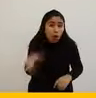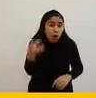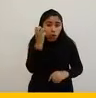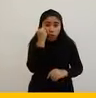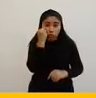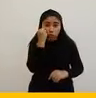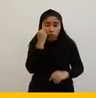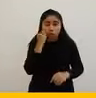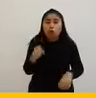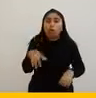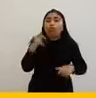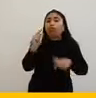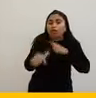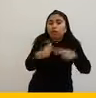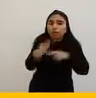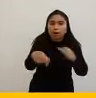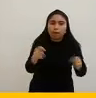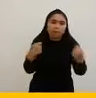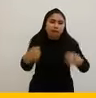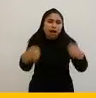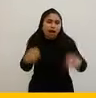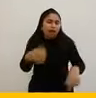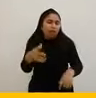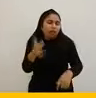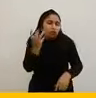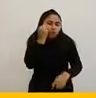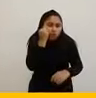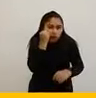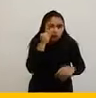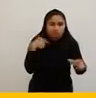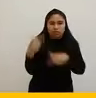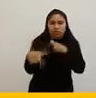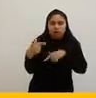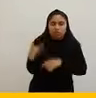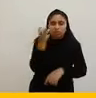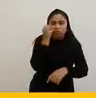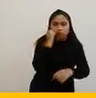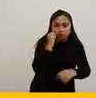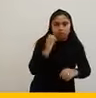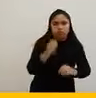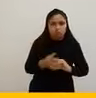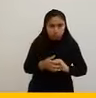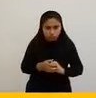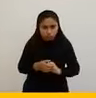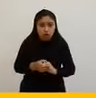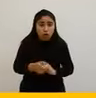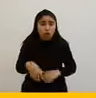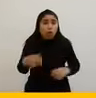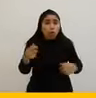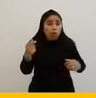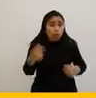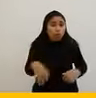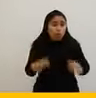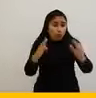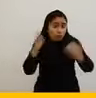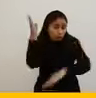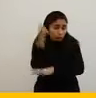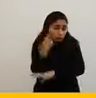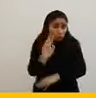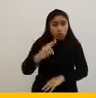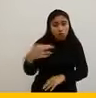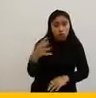de negócio, deve ser para fins de trabalho. Está vedado, continua vedado, tanto para hotel como pousada,